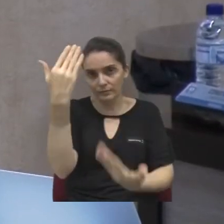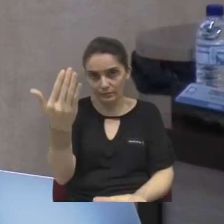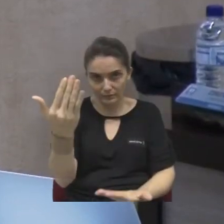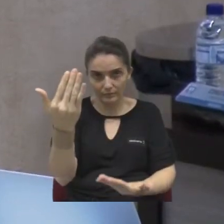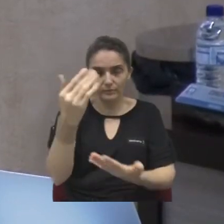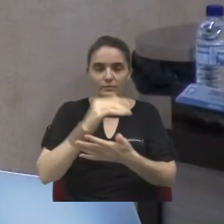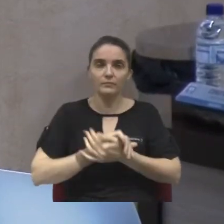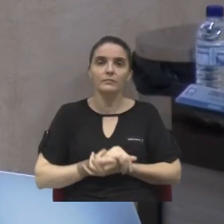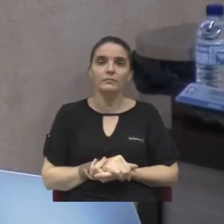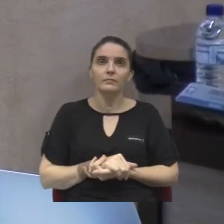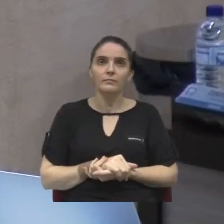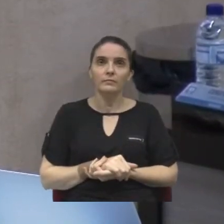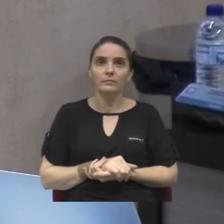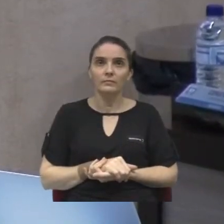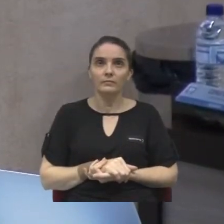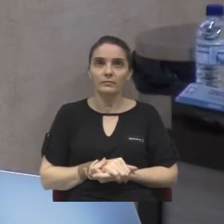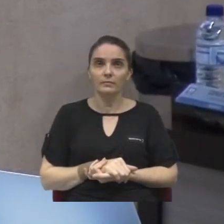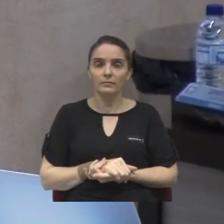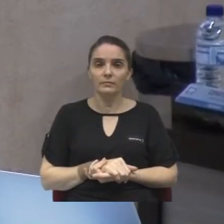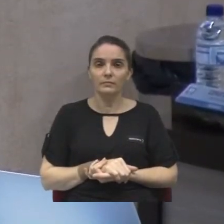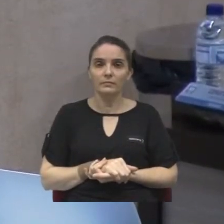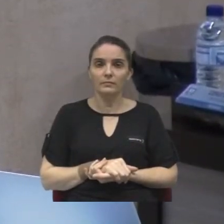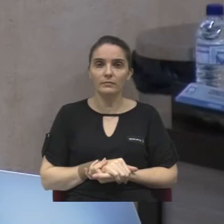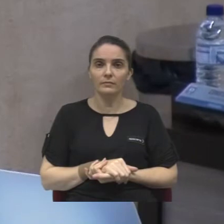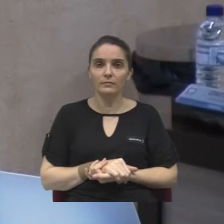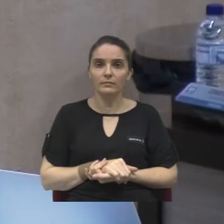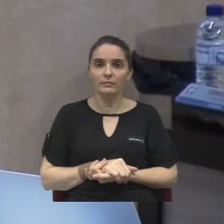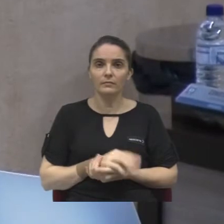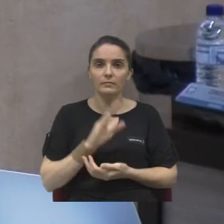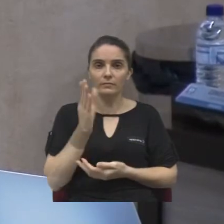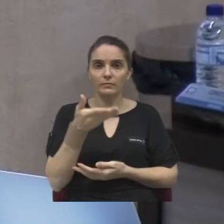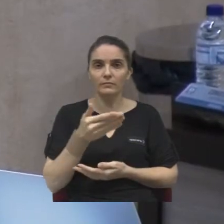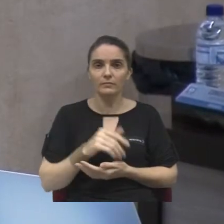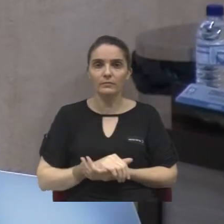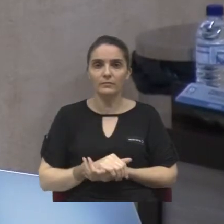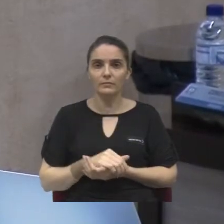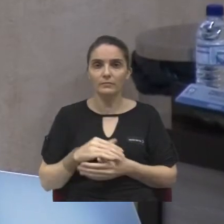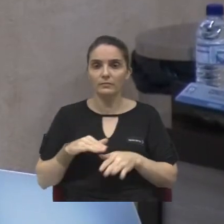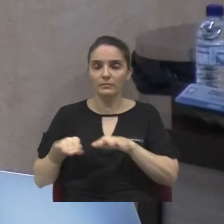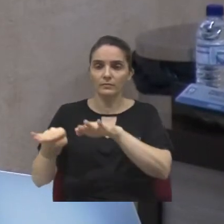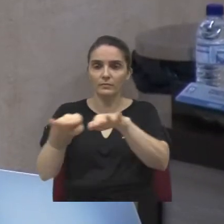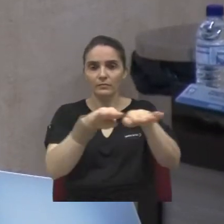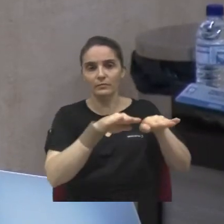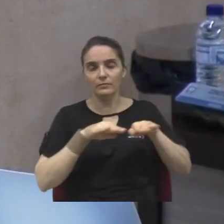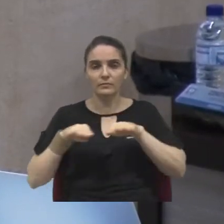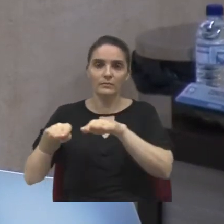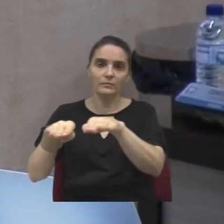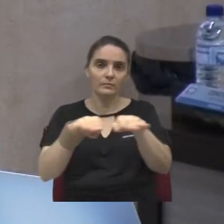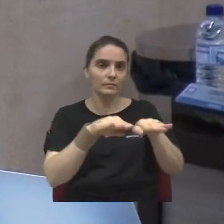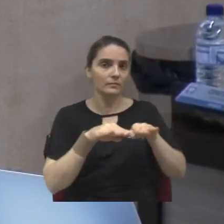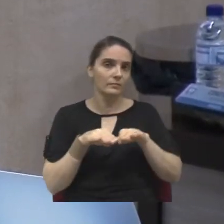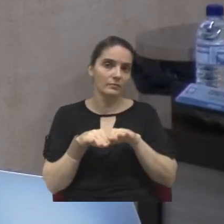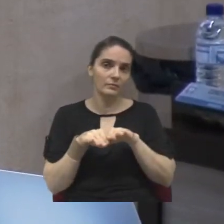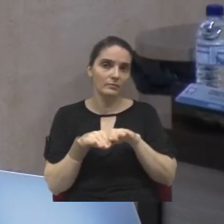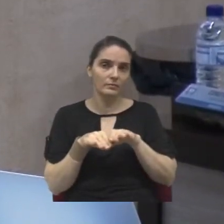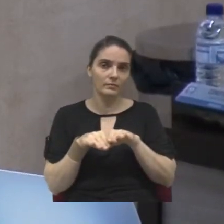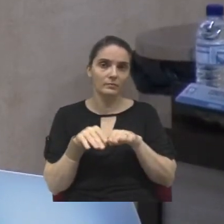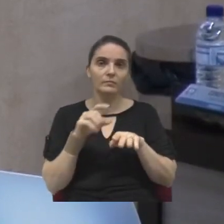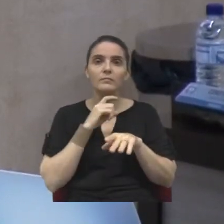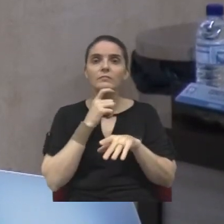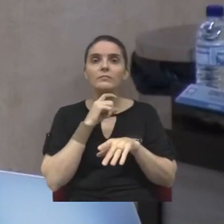meu. Já que são pares, né? Nós temos igualdade de condições aqui, acho que ninguém é melhor que ninguém. Então, vamos